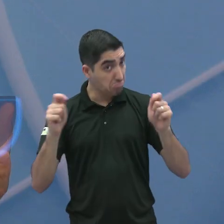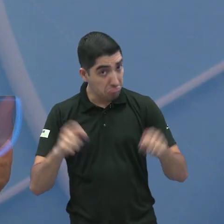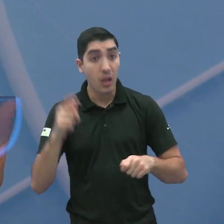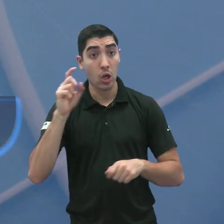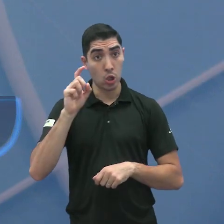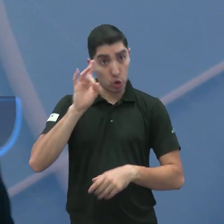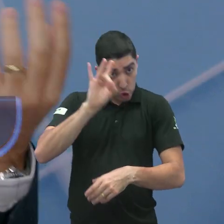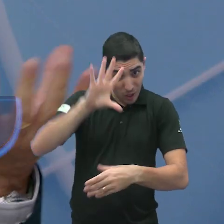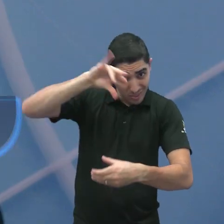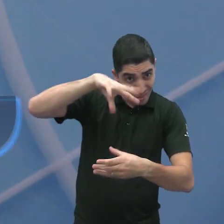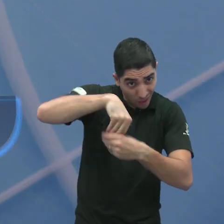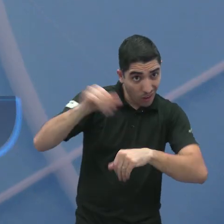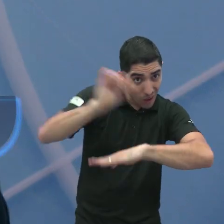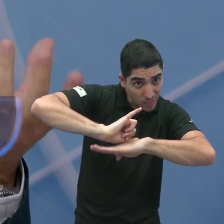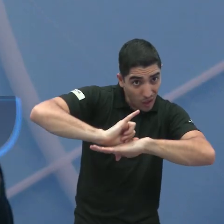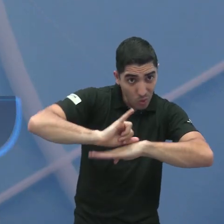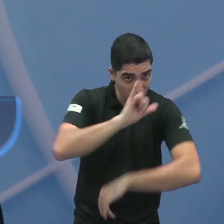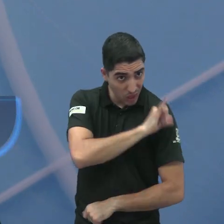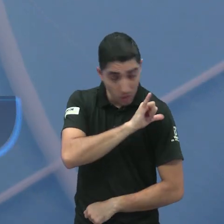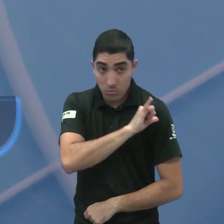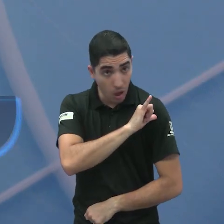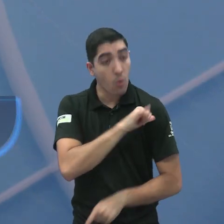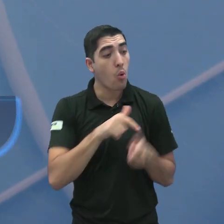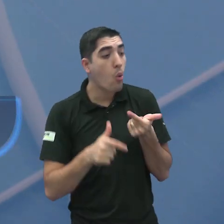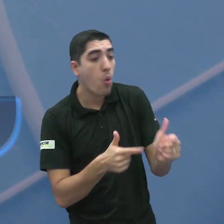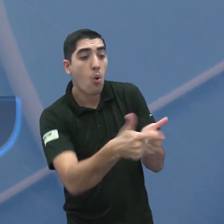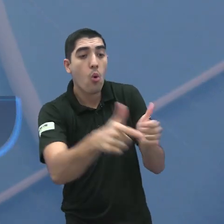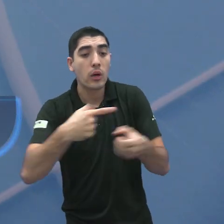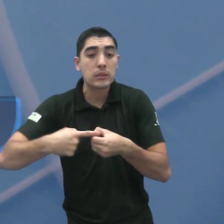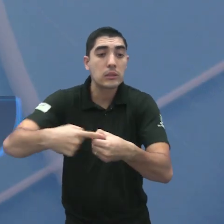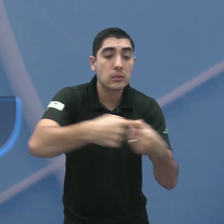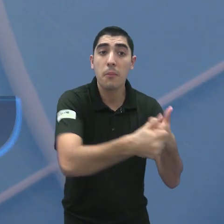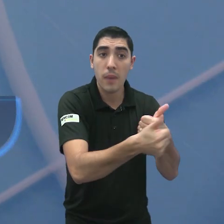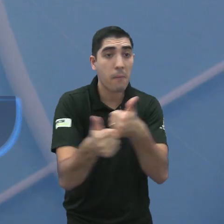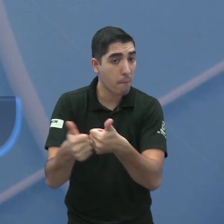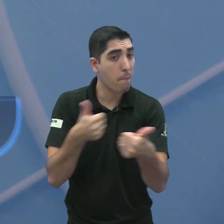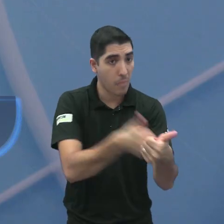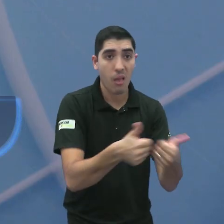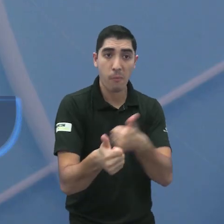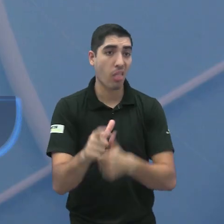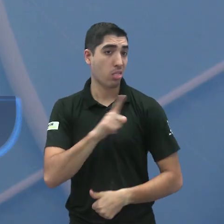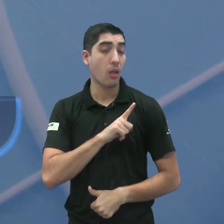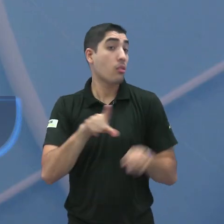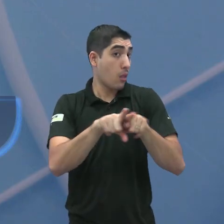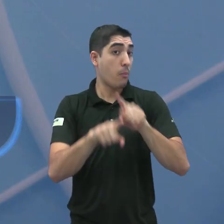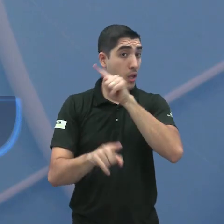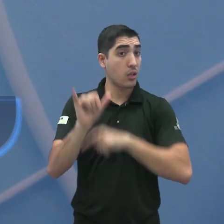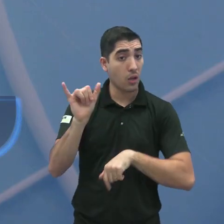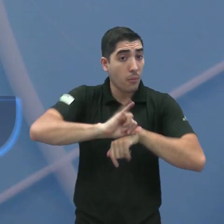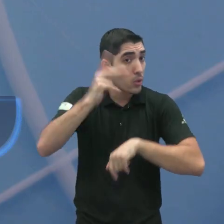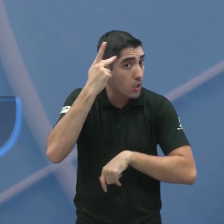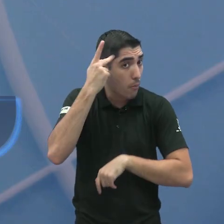a capital, mas todo o entorno, né? Das cidades ali da grande Rio de Janeiro. São Paulo é a mesma coisa. Eu acredito